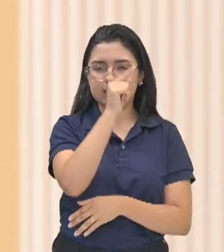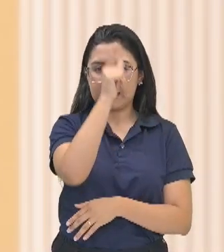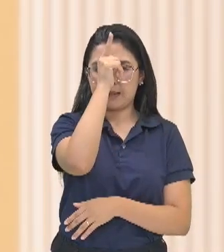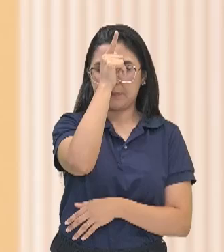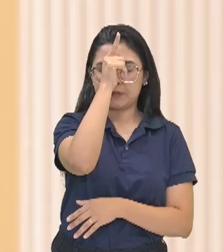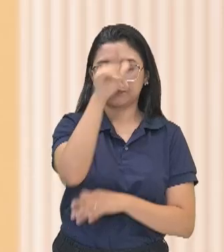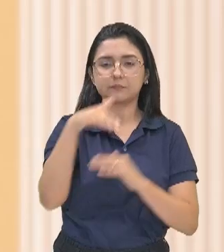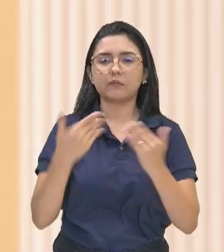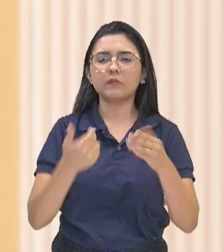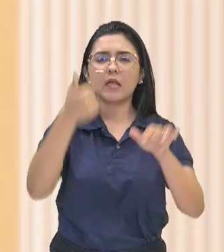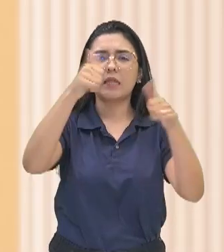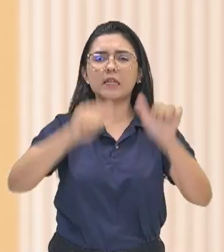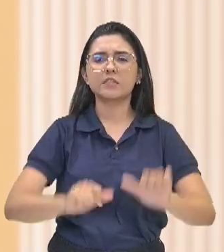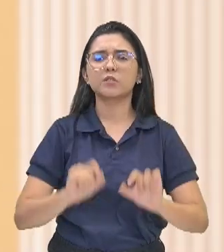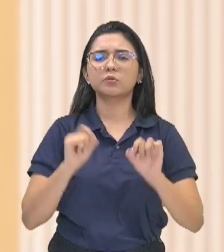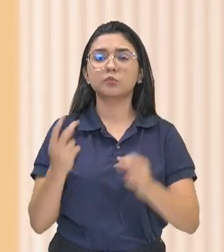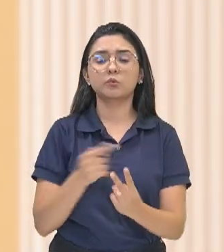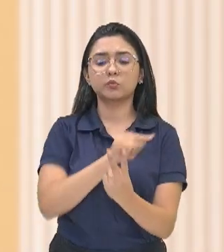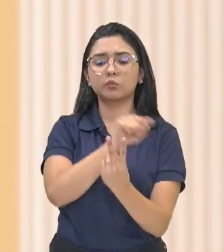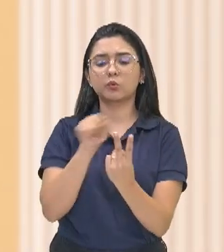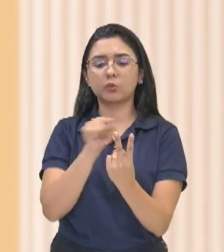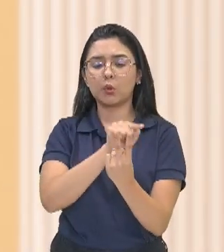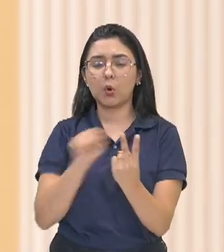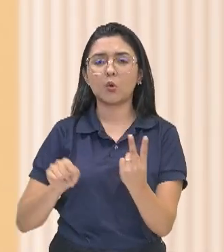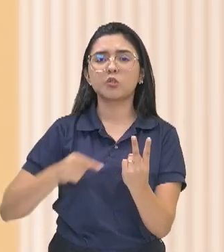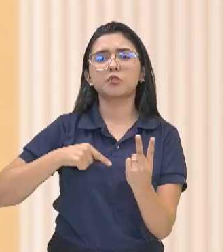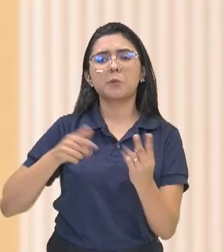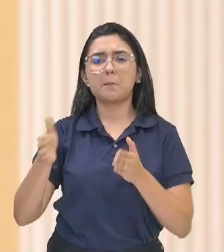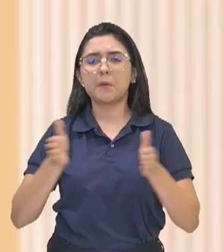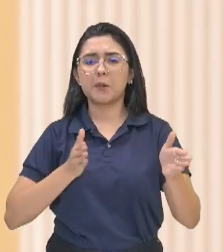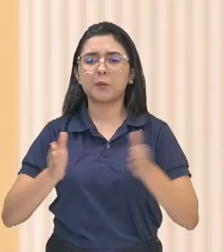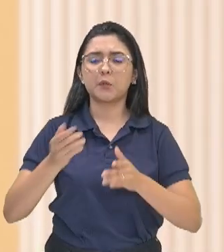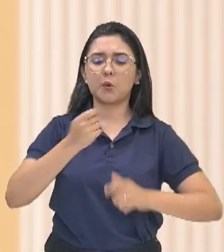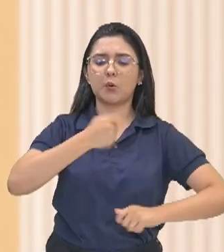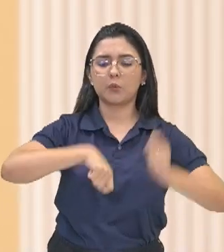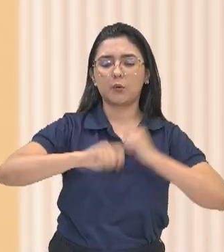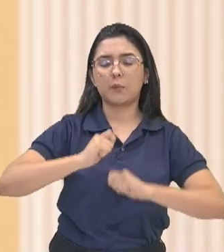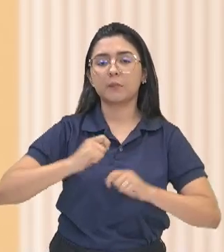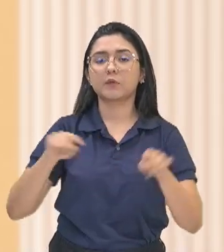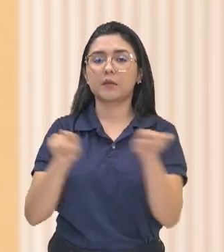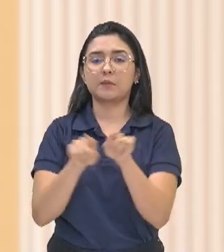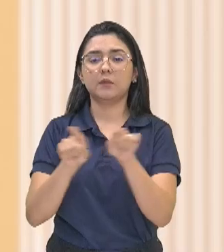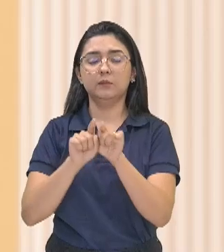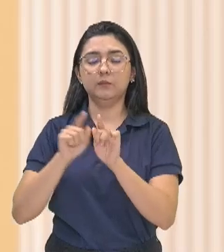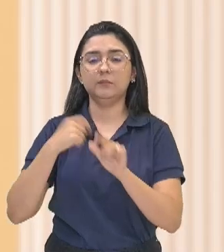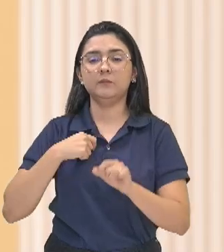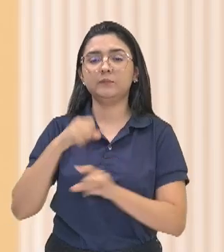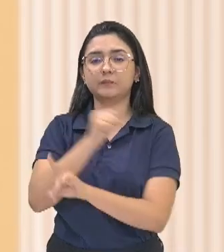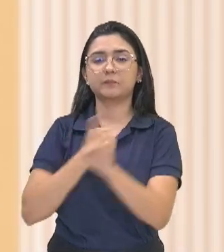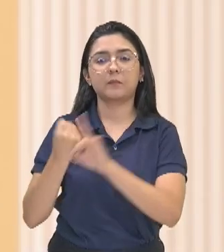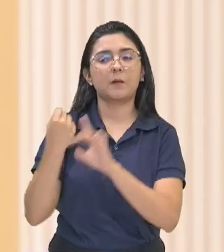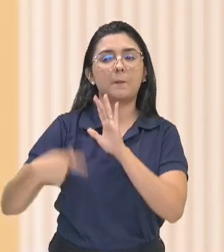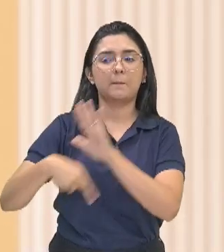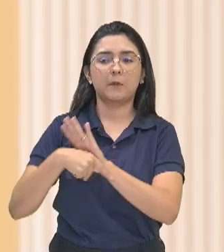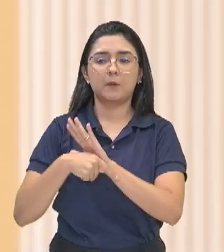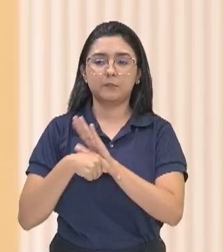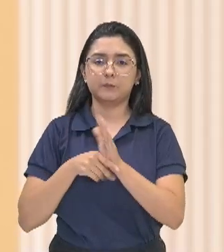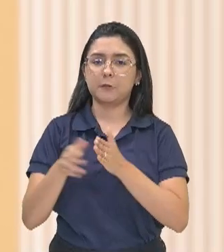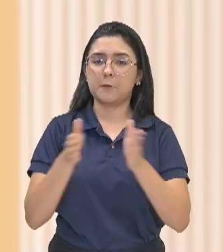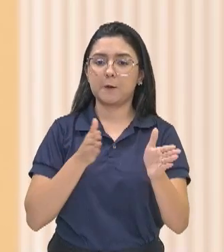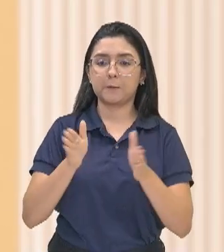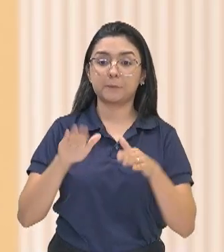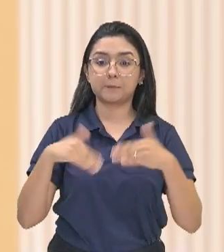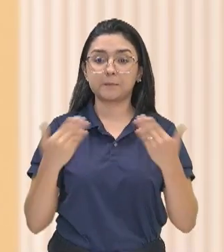eles estão analisando 2 momentos, né, econômicos, sociais, né, da época. E que, a partir daí,